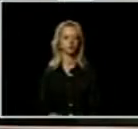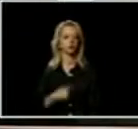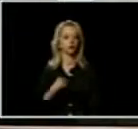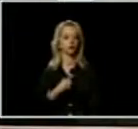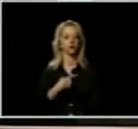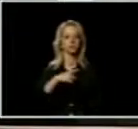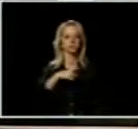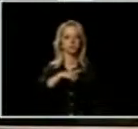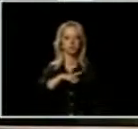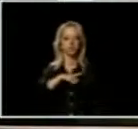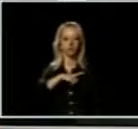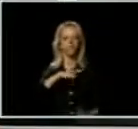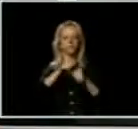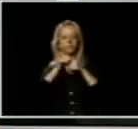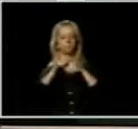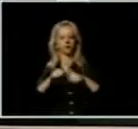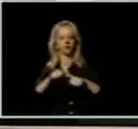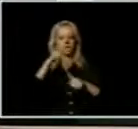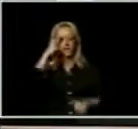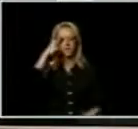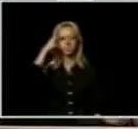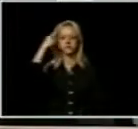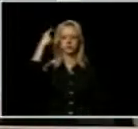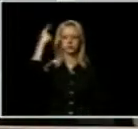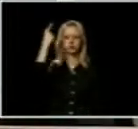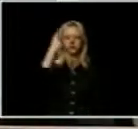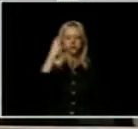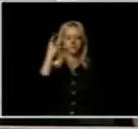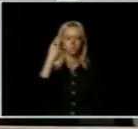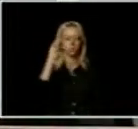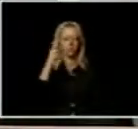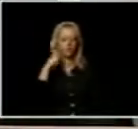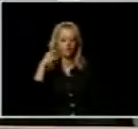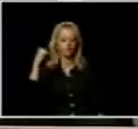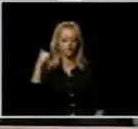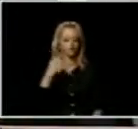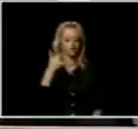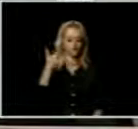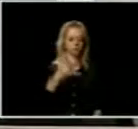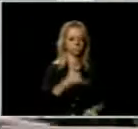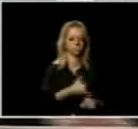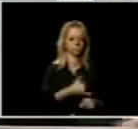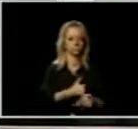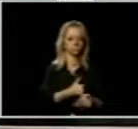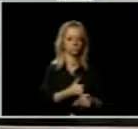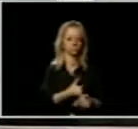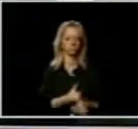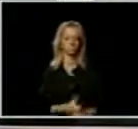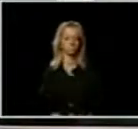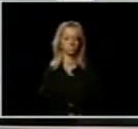fiscalização. Por quê? Porque os eventos, eles envolvem